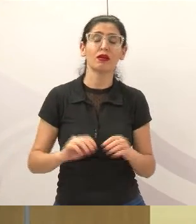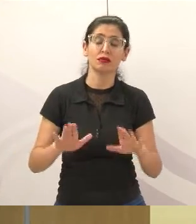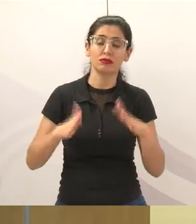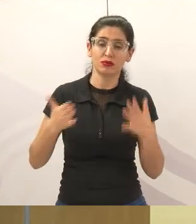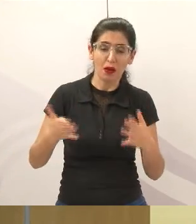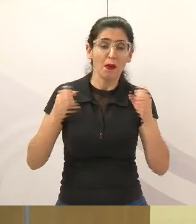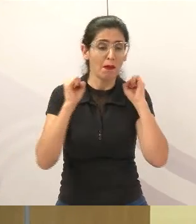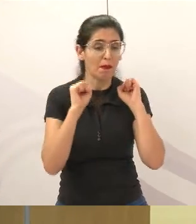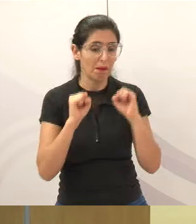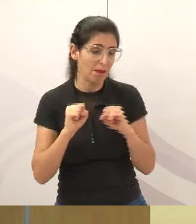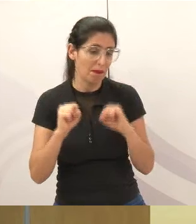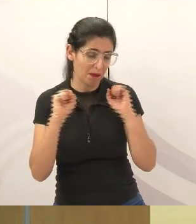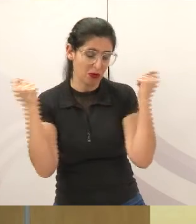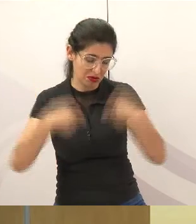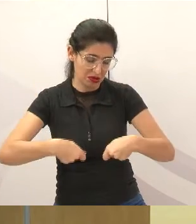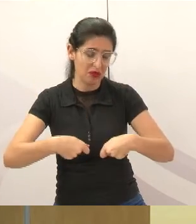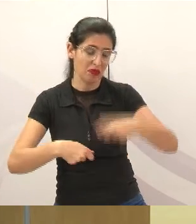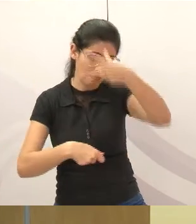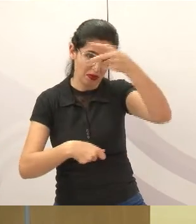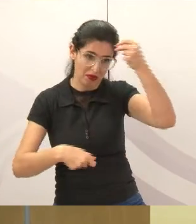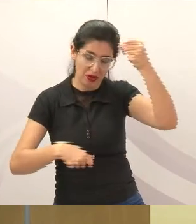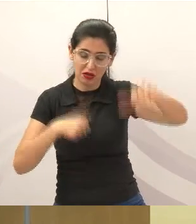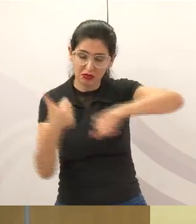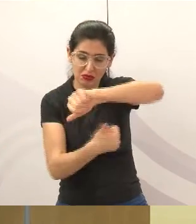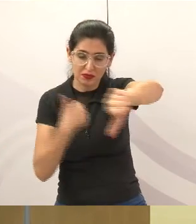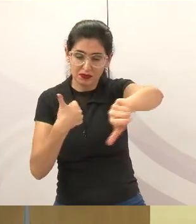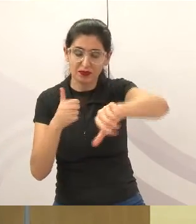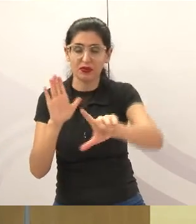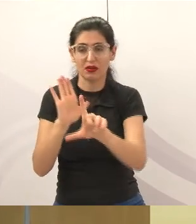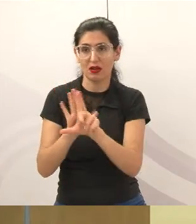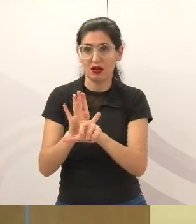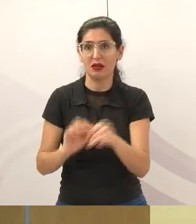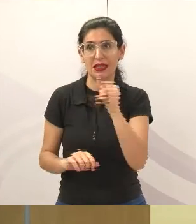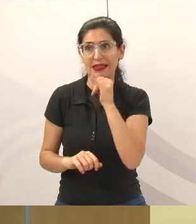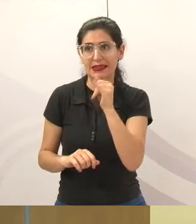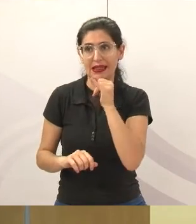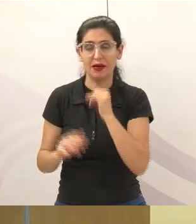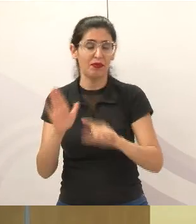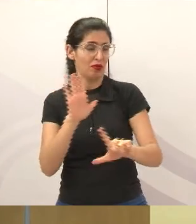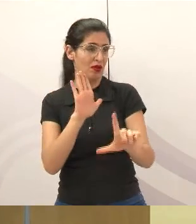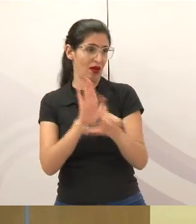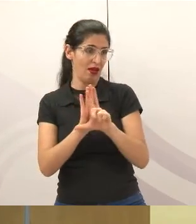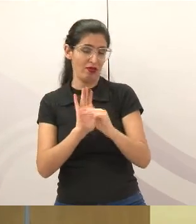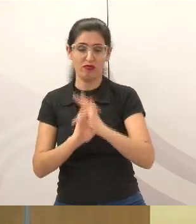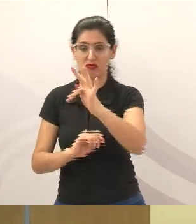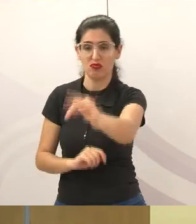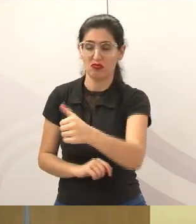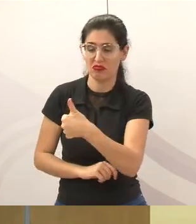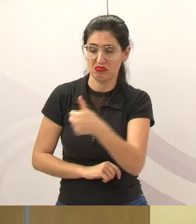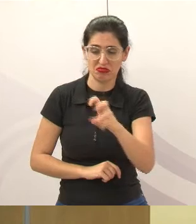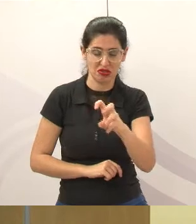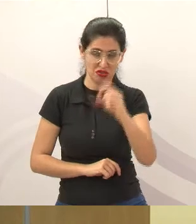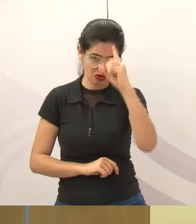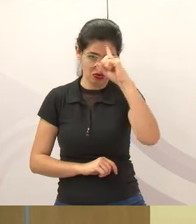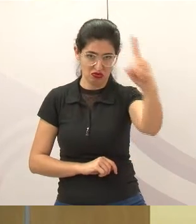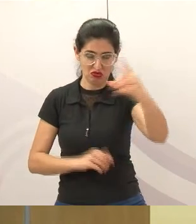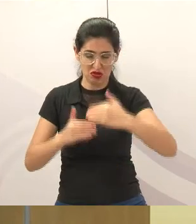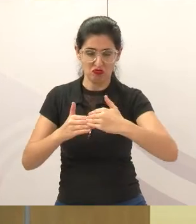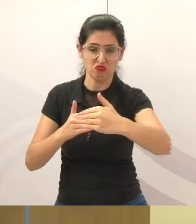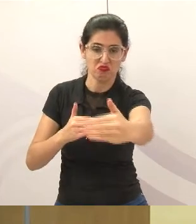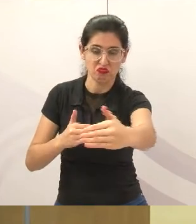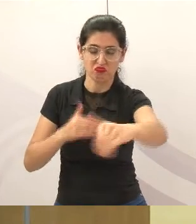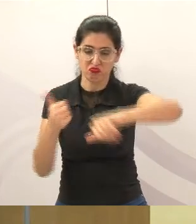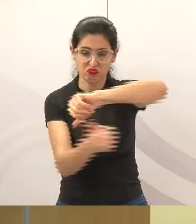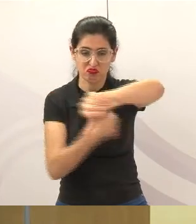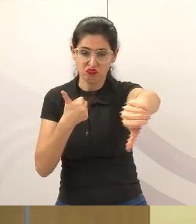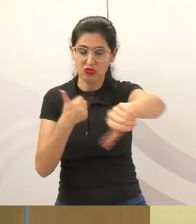mudar isso semanalmente. Uma lei, não seria lógico a gente fazer uma lei aqui, daqui 15 dias a gente mudar essa lei. Então a lei, eu